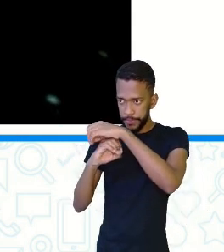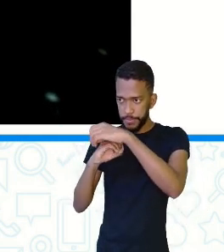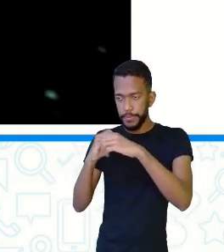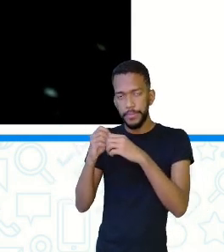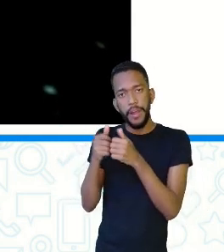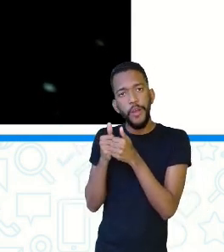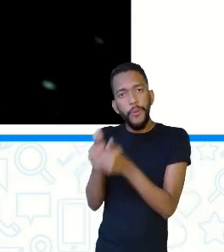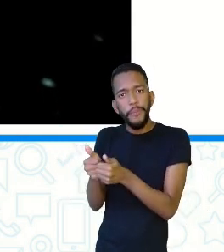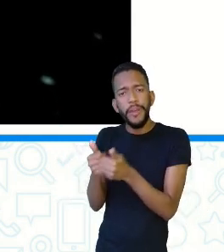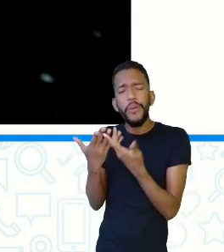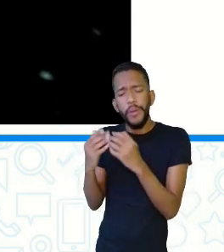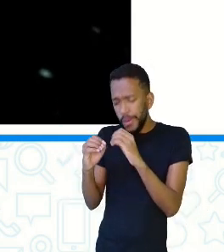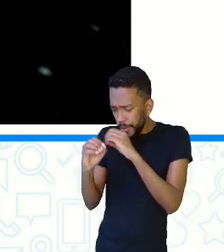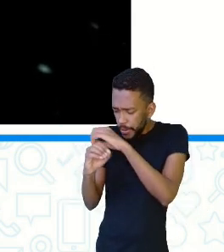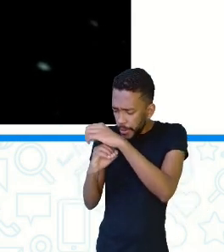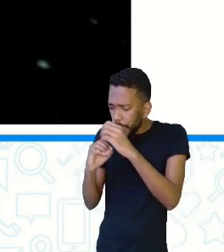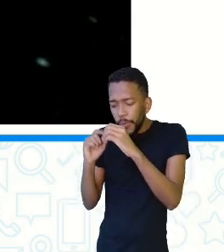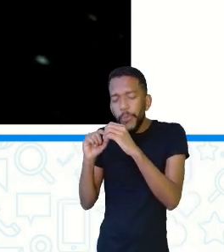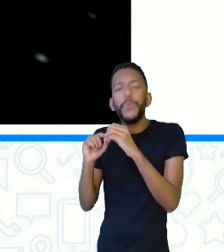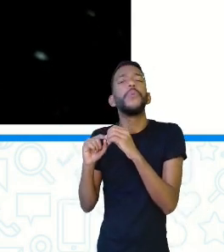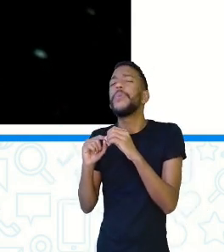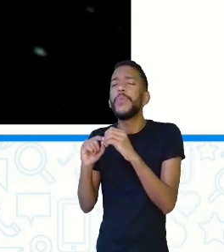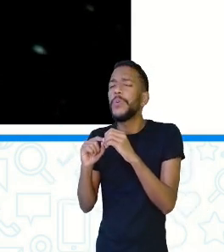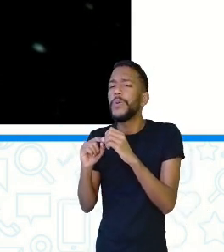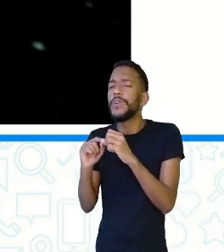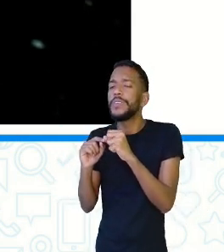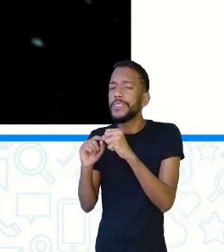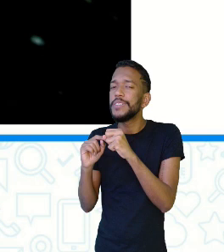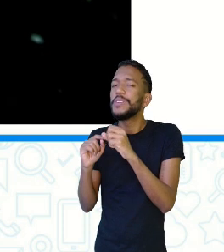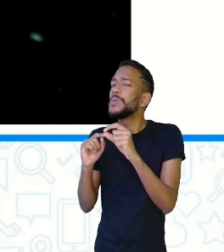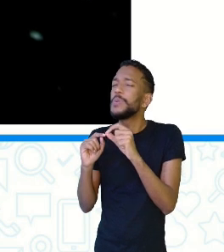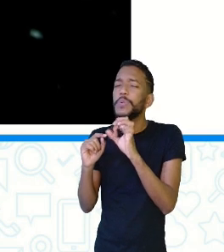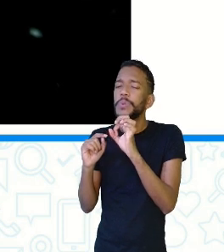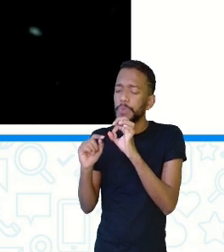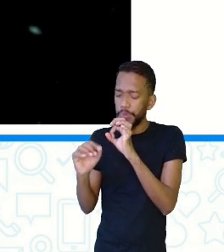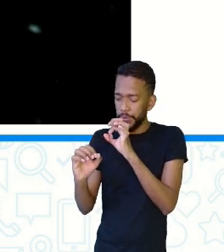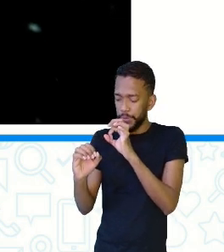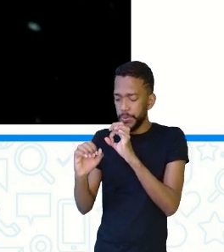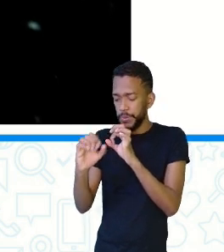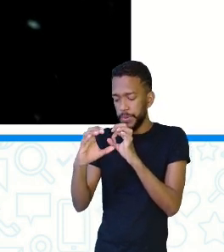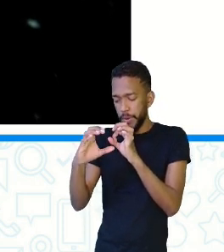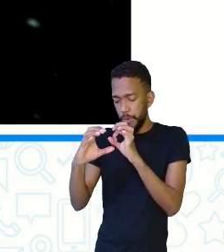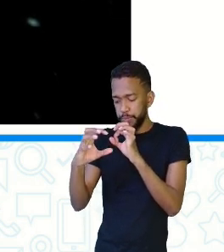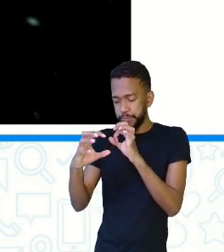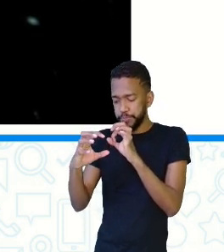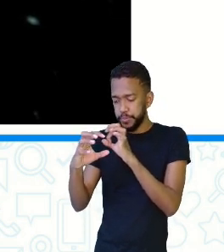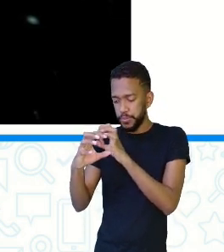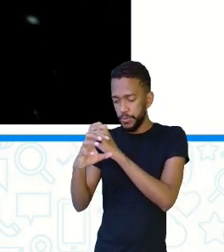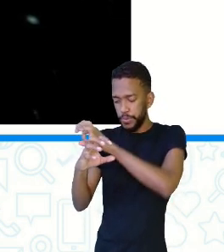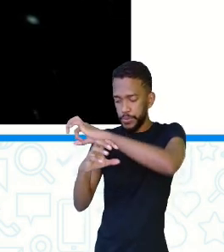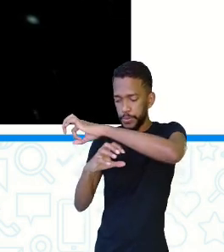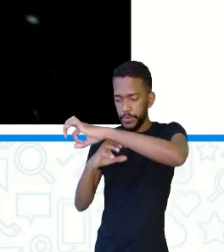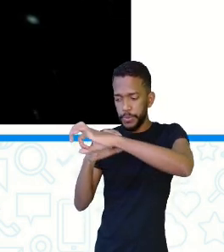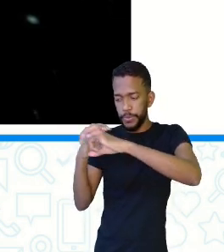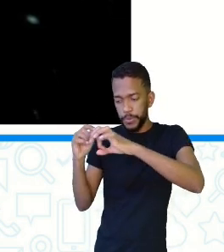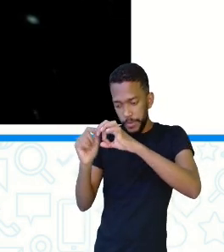Vocês imaginam que corpo celeste é esse? Sim, eu falei também dele na aula passada. Esse corpo celeste pertence à Terra e